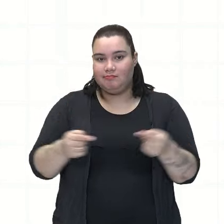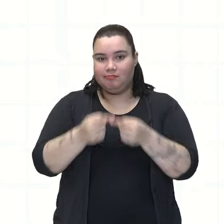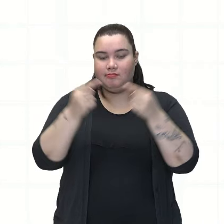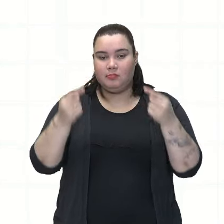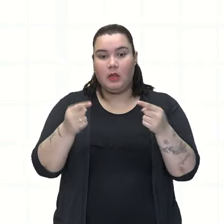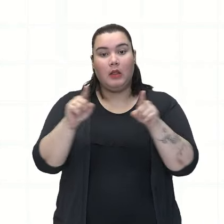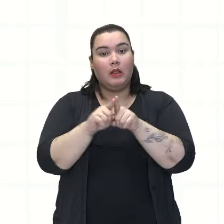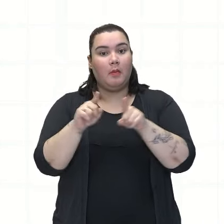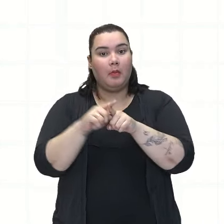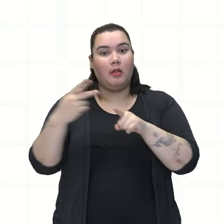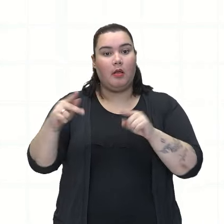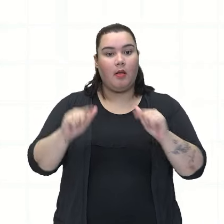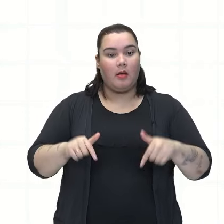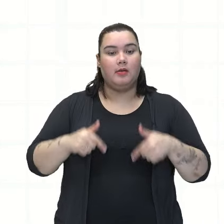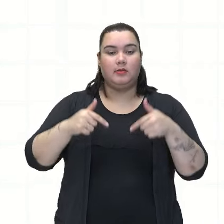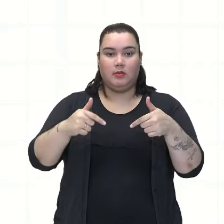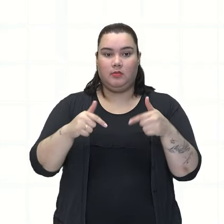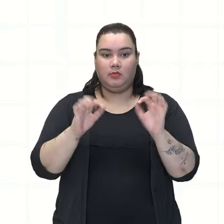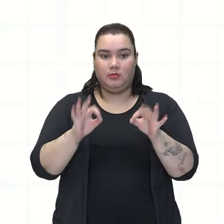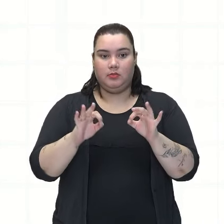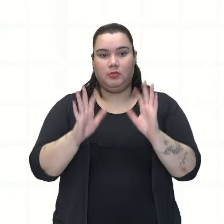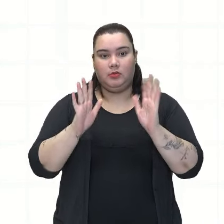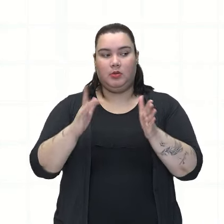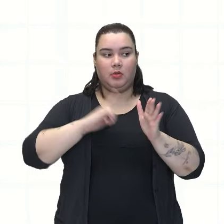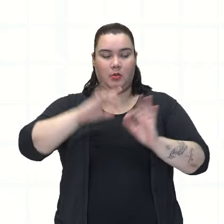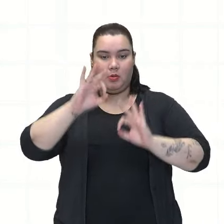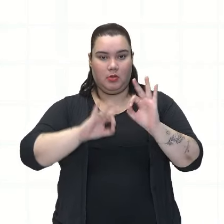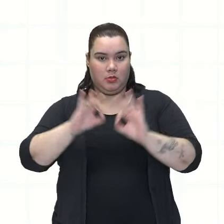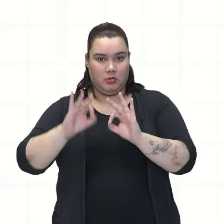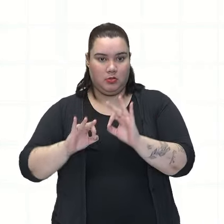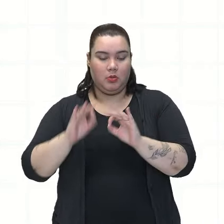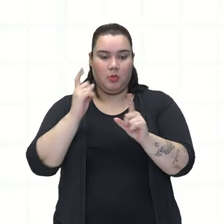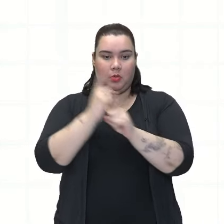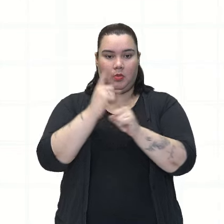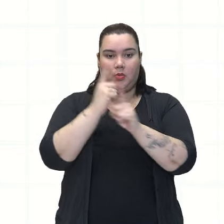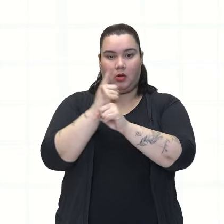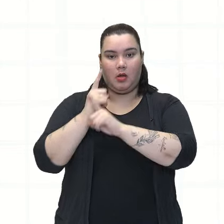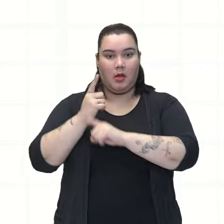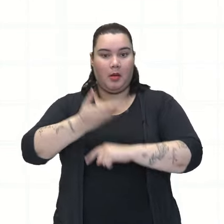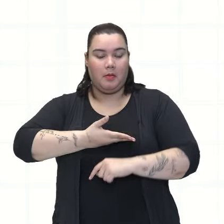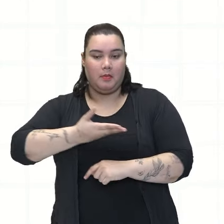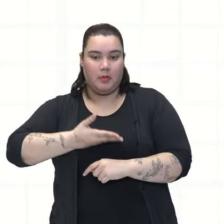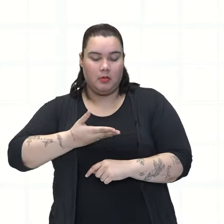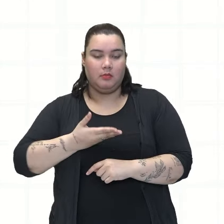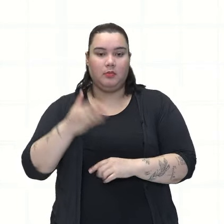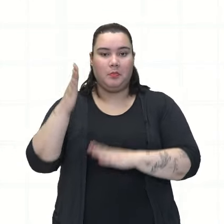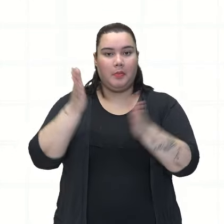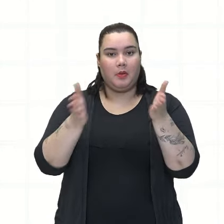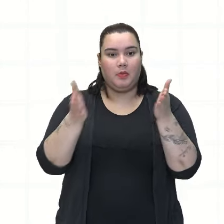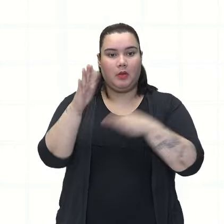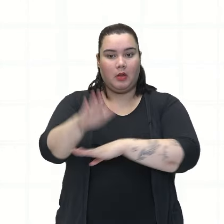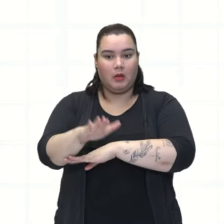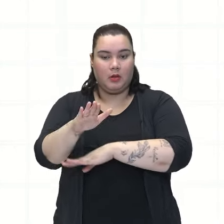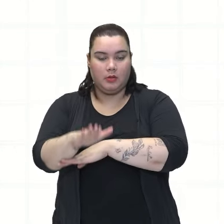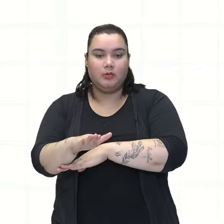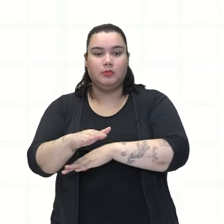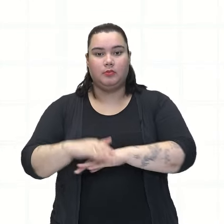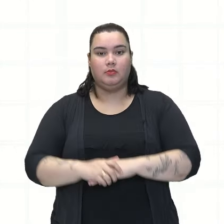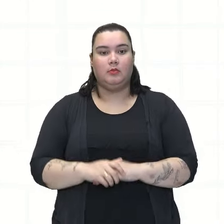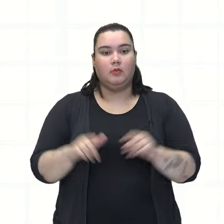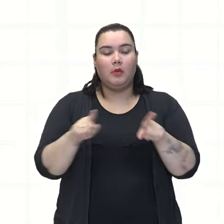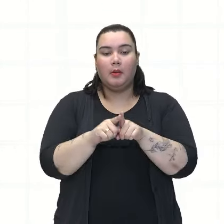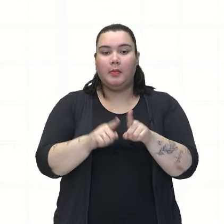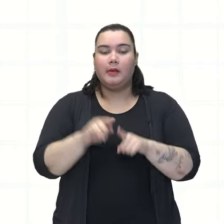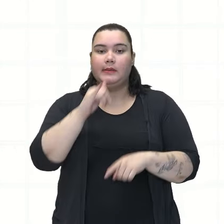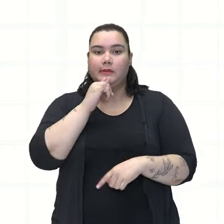atividade da Potira, né? Ela já havia se organizado para encontrar com os amigos durante a tarde. E nesse exemplo também,